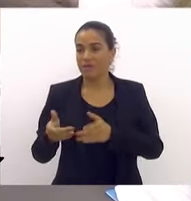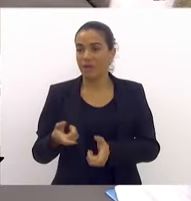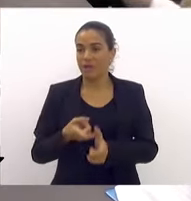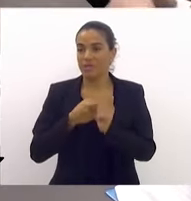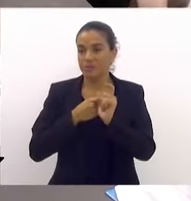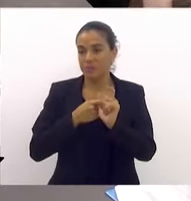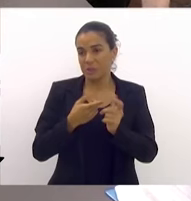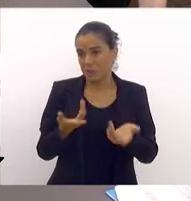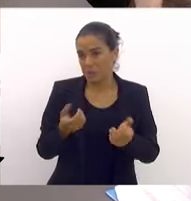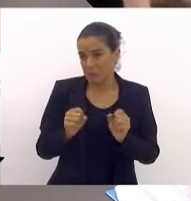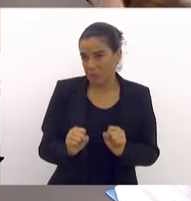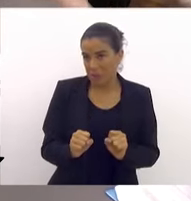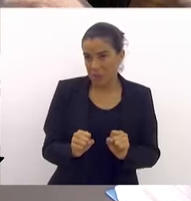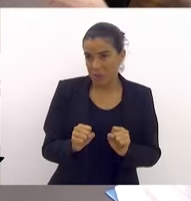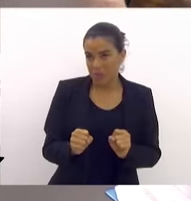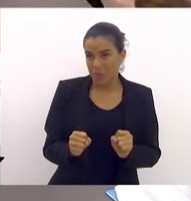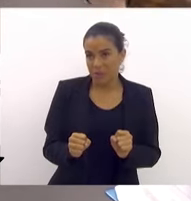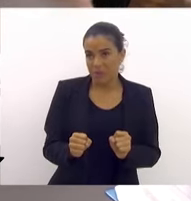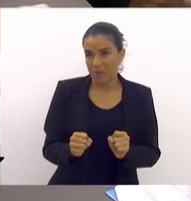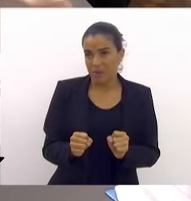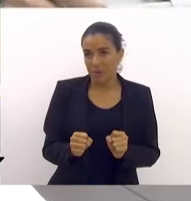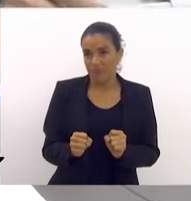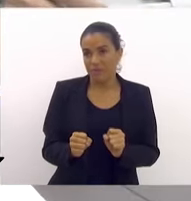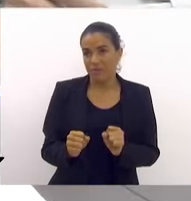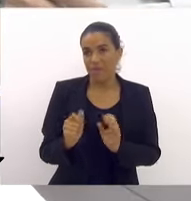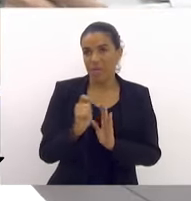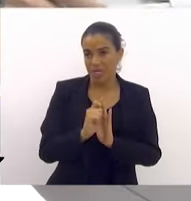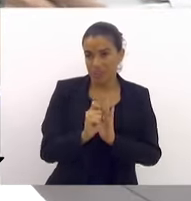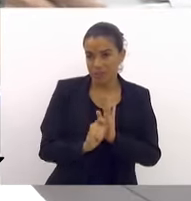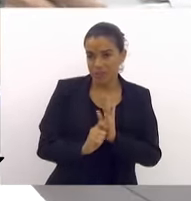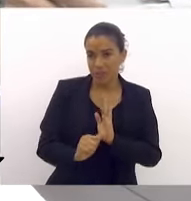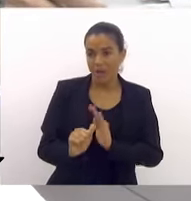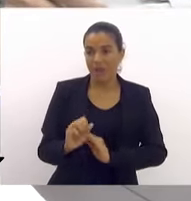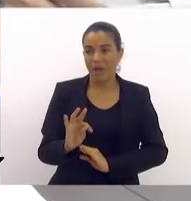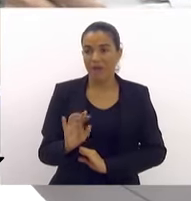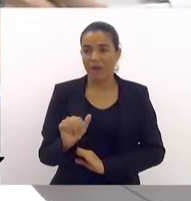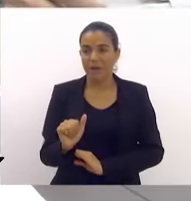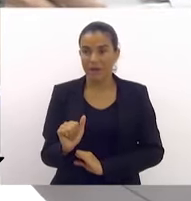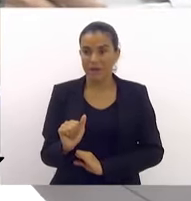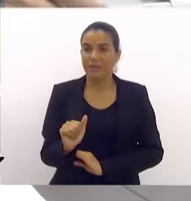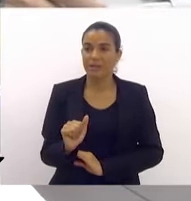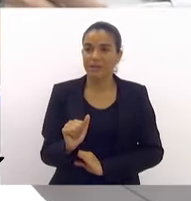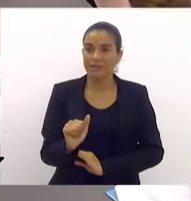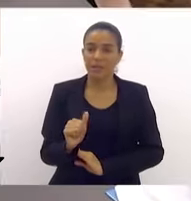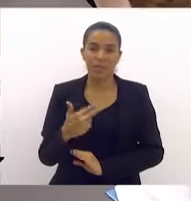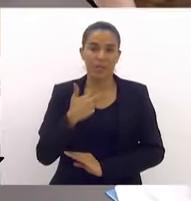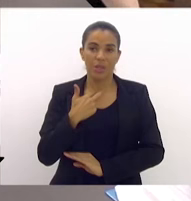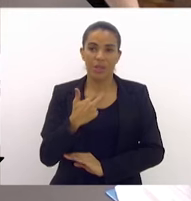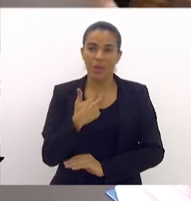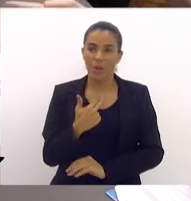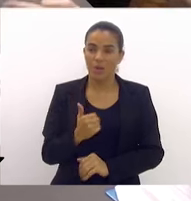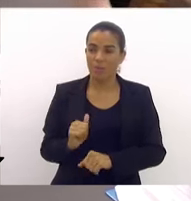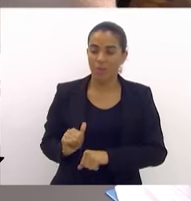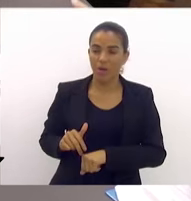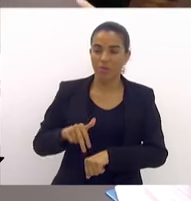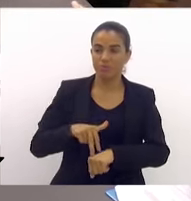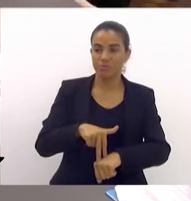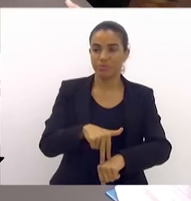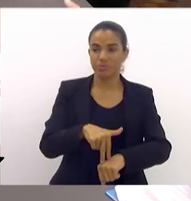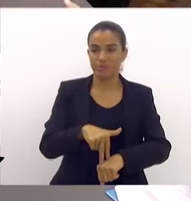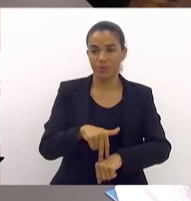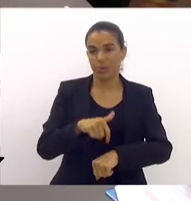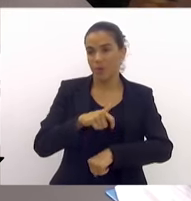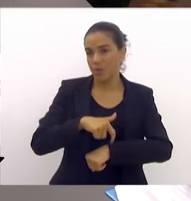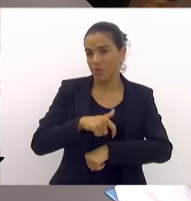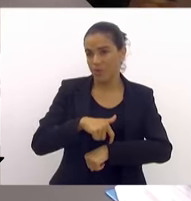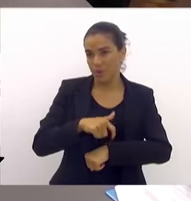também pode, né? E afastar, registrar em ata e mandar nova ata com o novo pedido. Não poderá estar à frente da instituição no momento condenado.